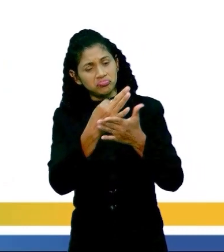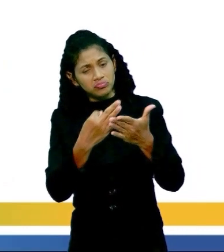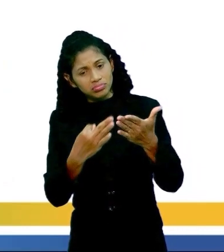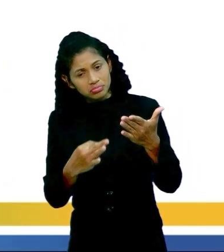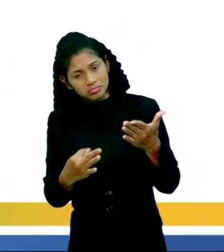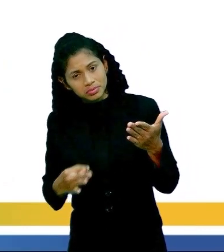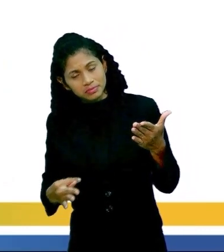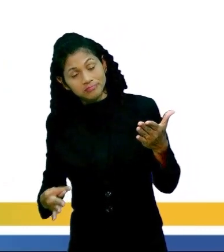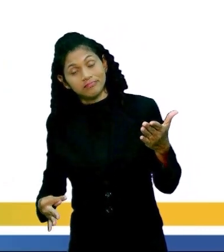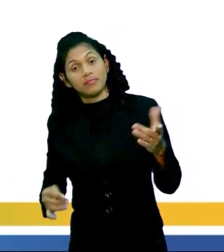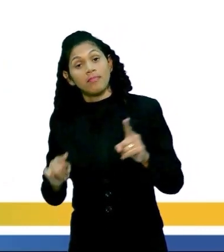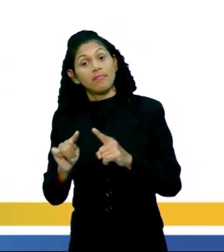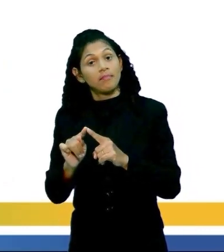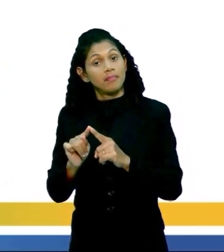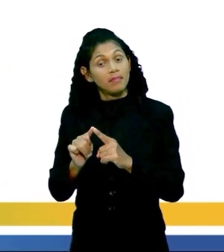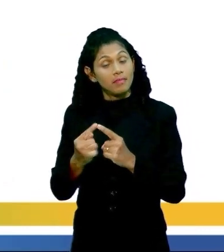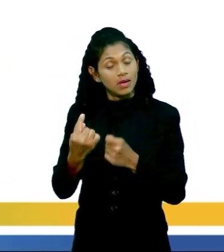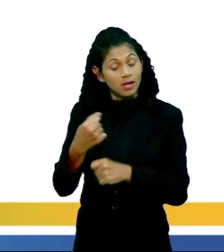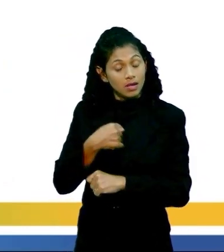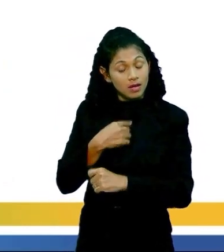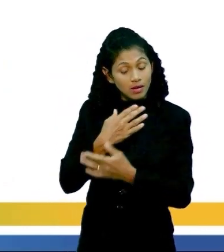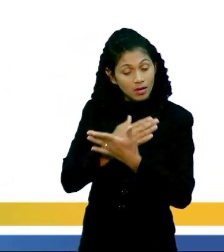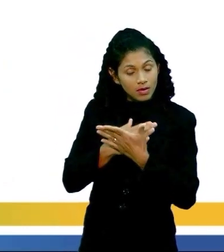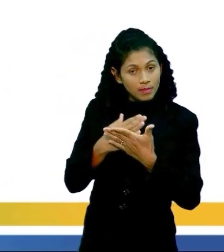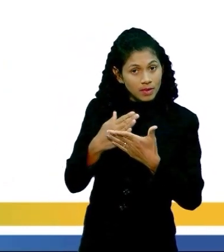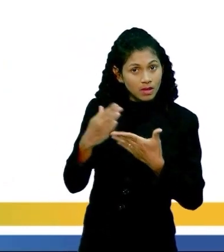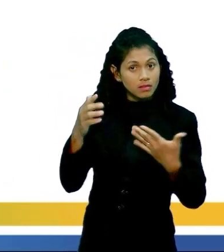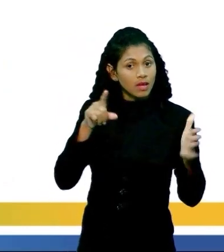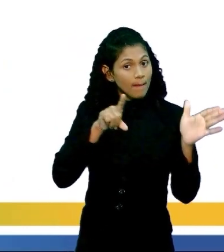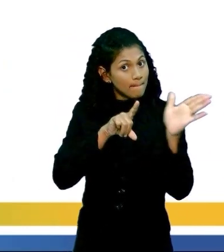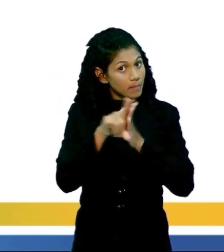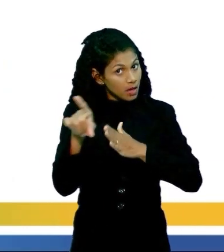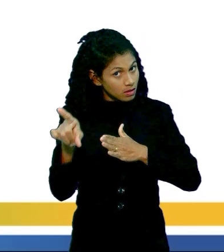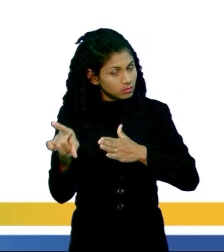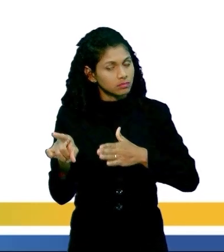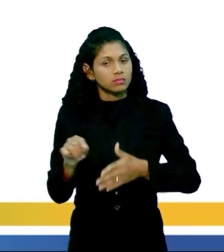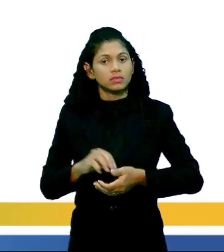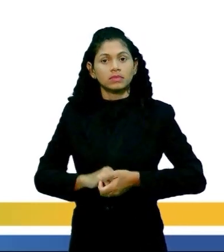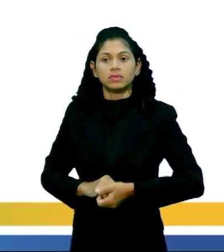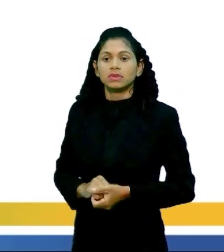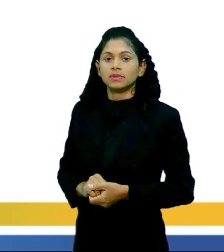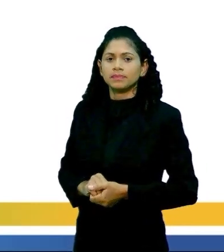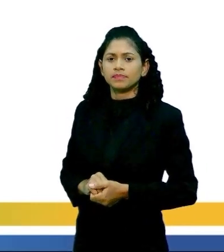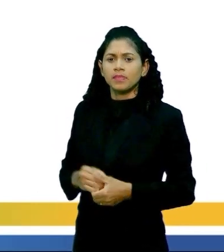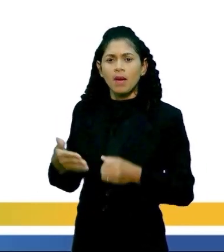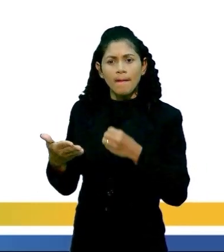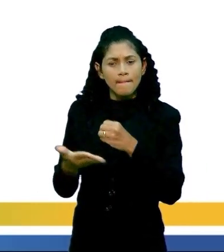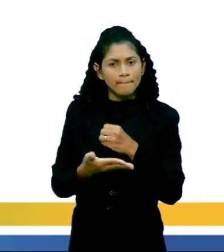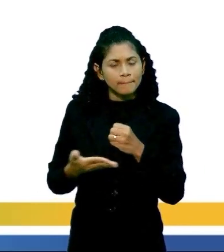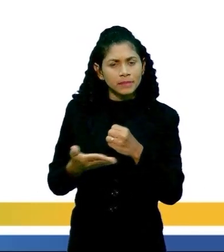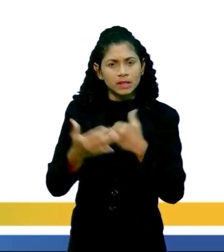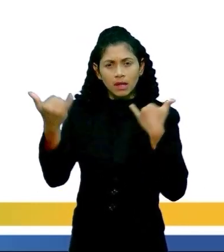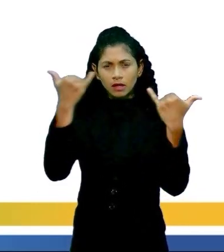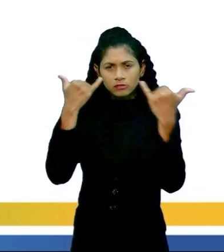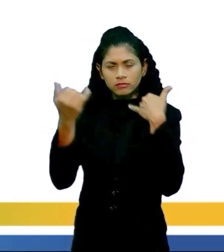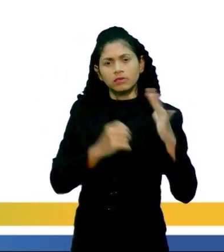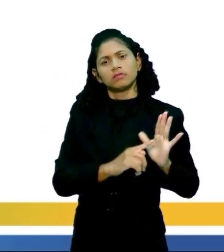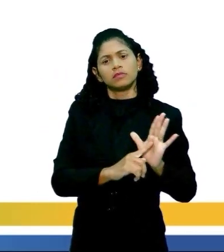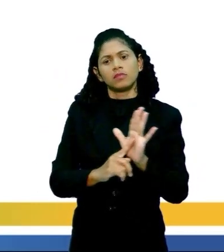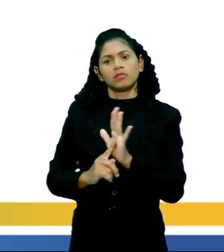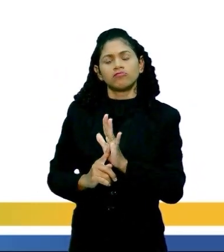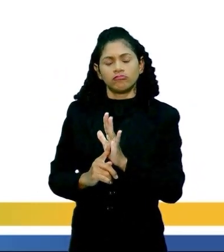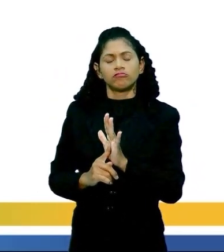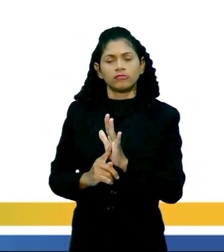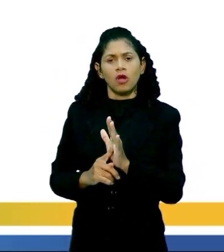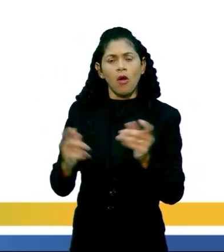começo pelo enunciado, tá? Então o que é que o enunciador quer saber? Considerando-se as informações apresentadas e